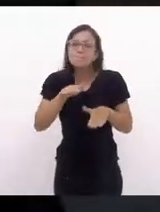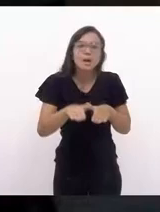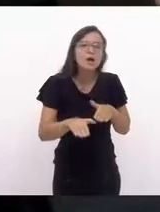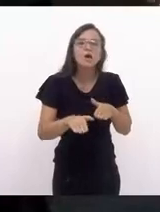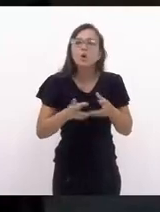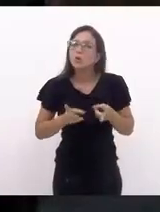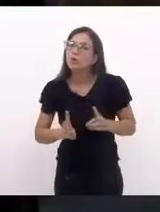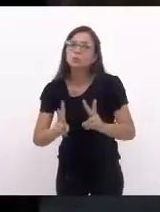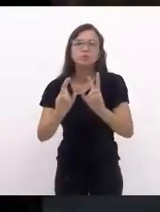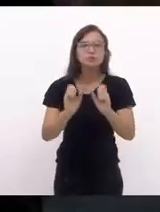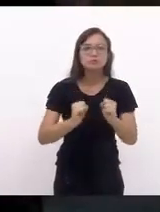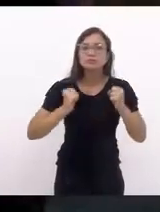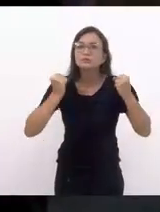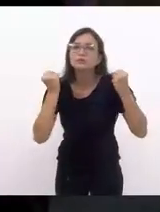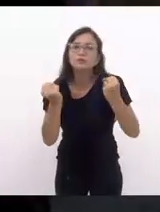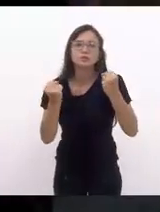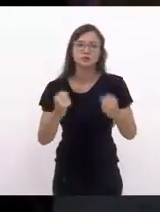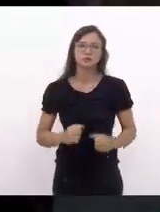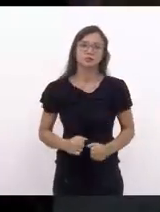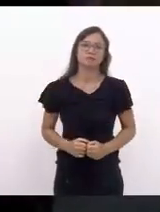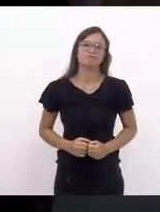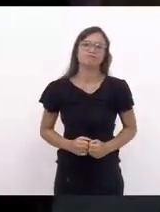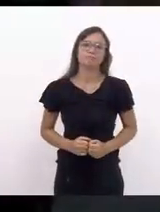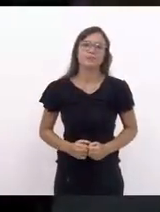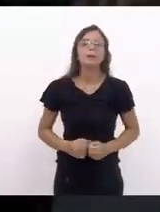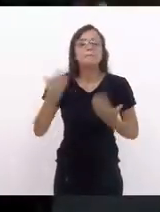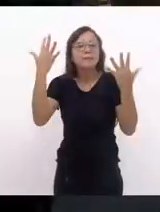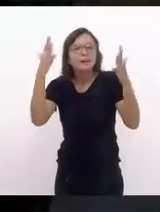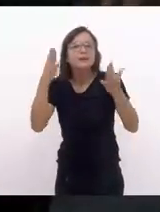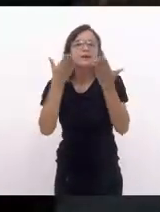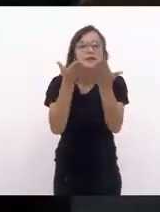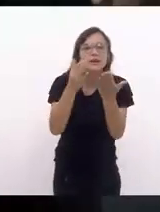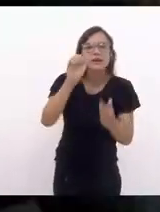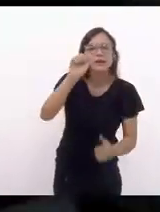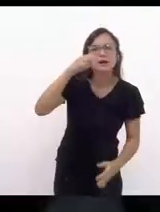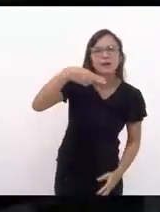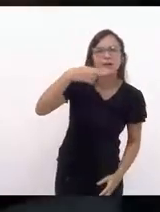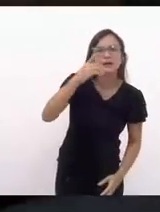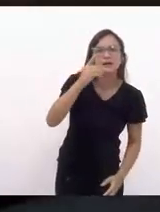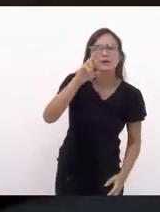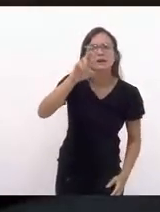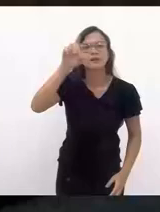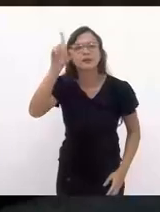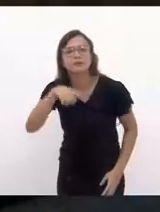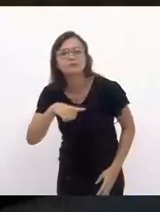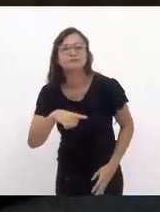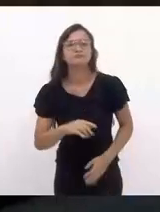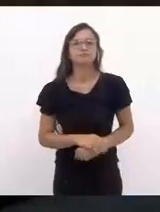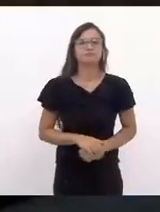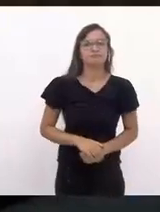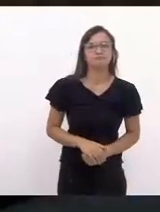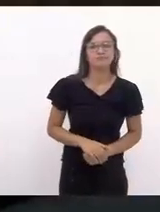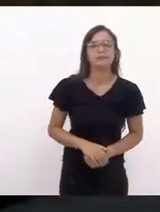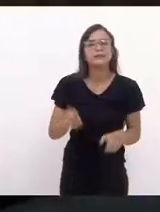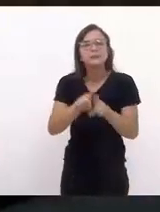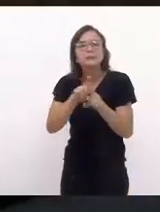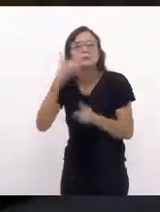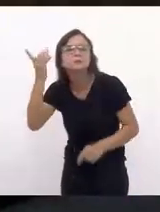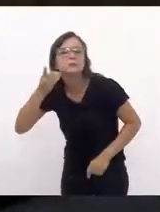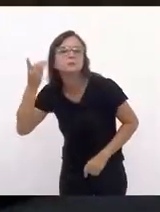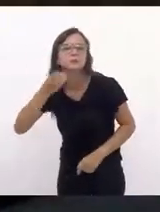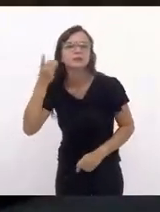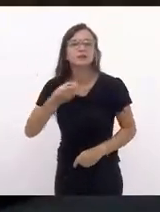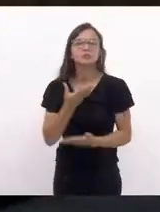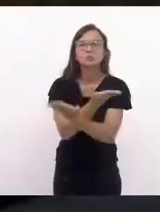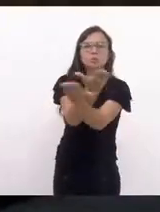queria parabenizar o nosso Presidente André Ceciliano ao nosso líder de governo Márcio Pacheco a todos os deputados envolvidos